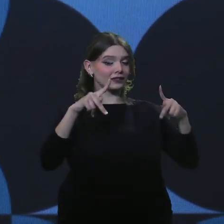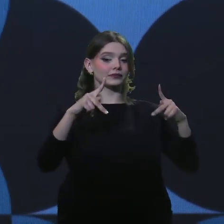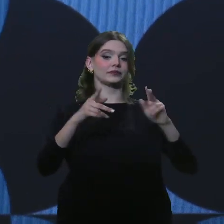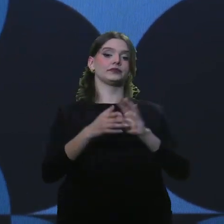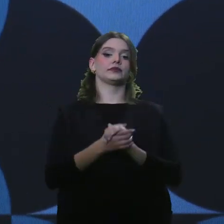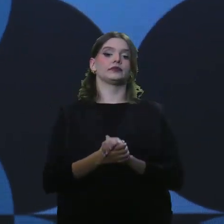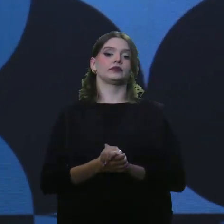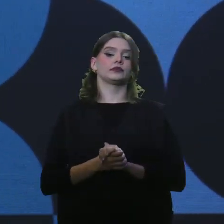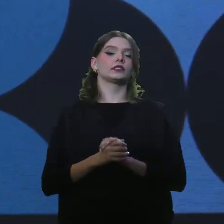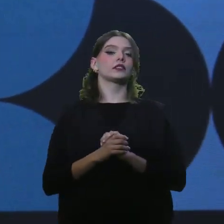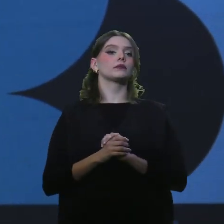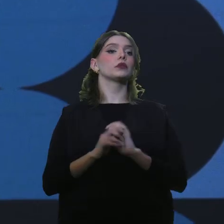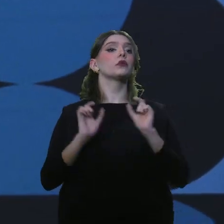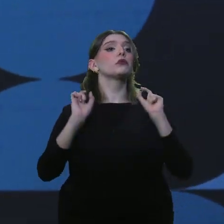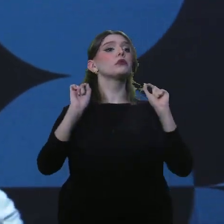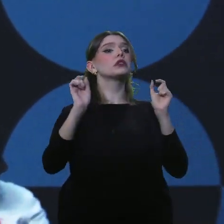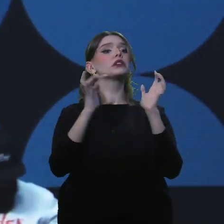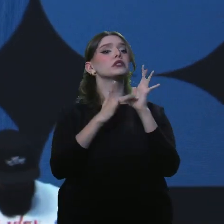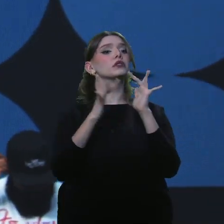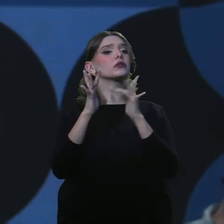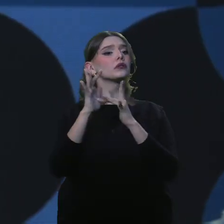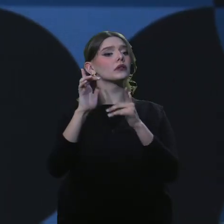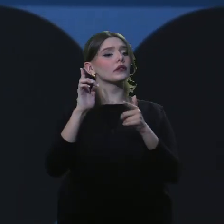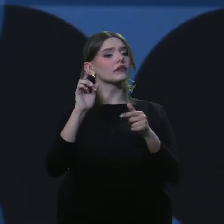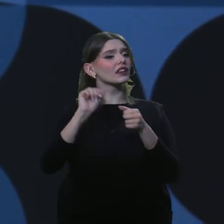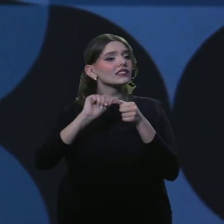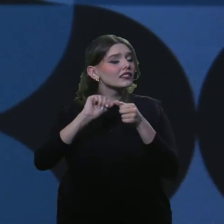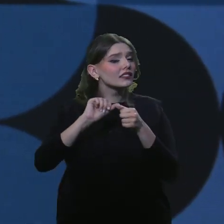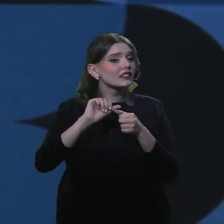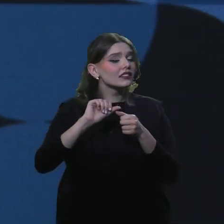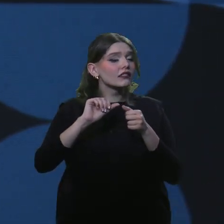Sabe qual era a profissão de Jesus? Um carpinteiro.